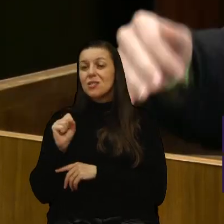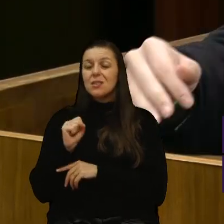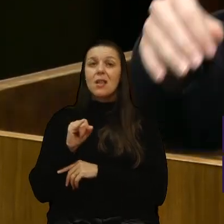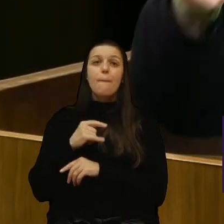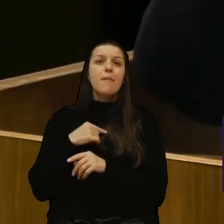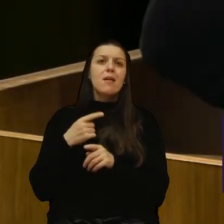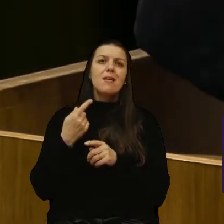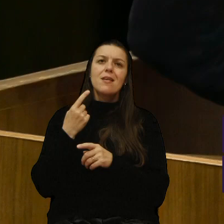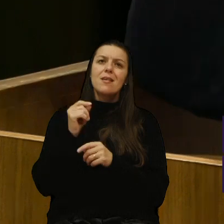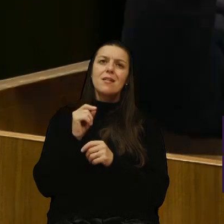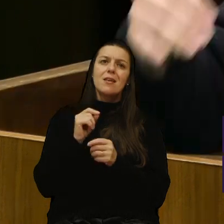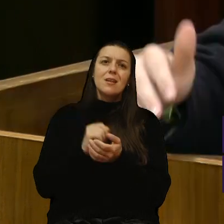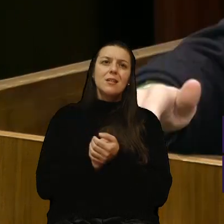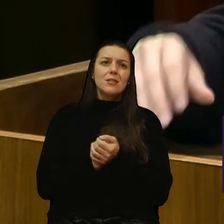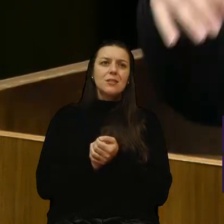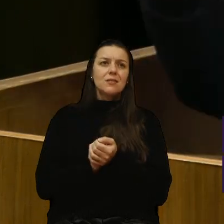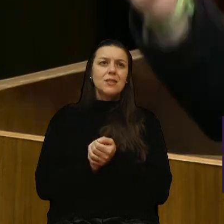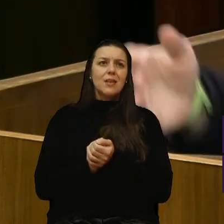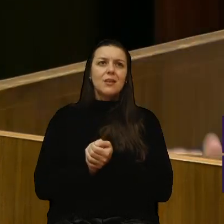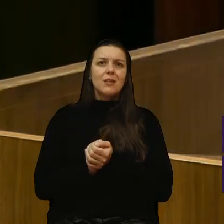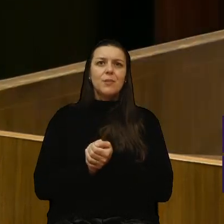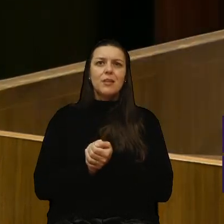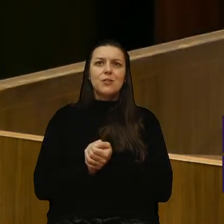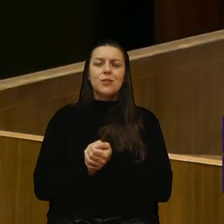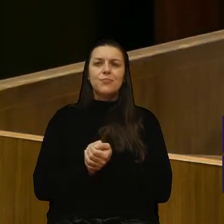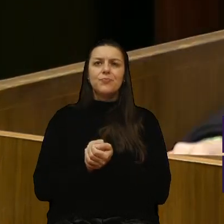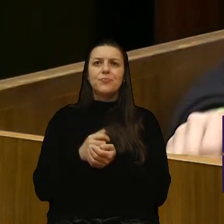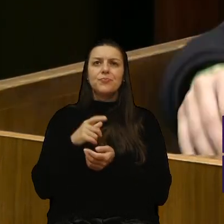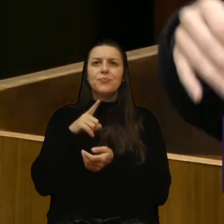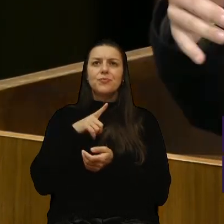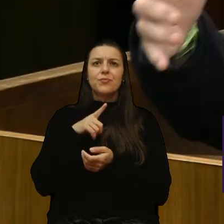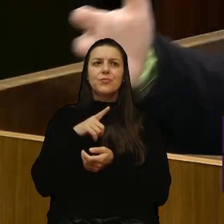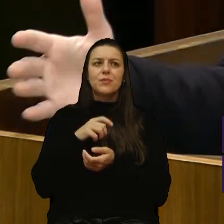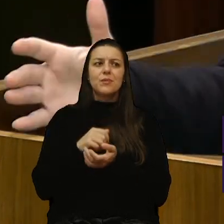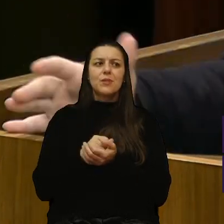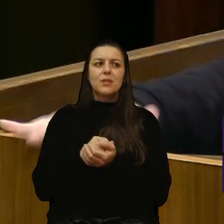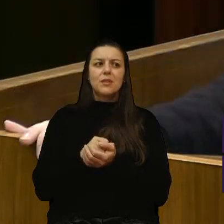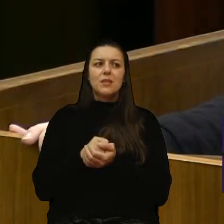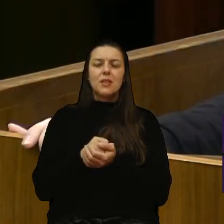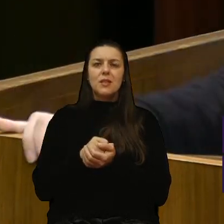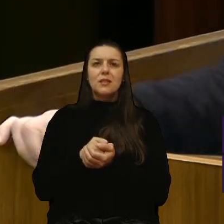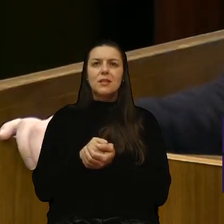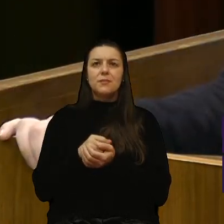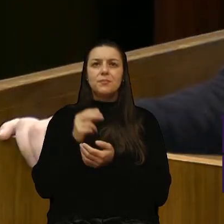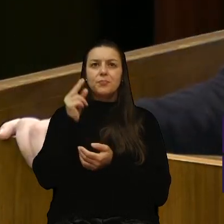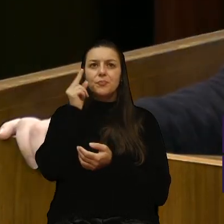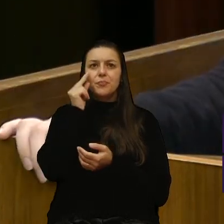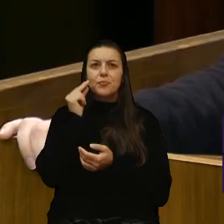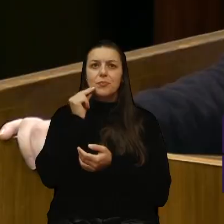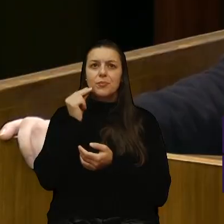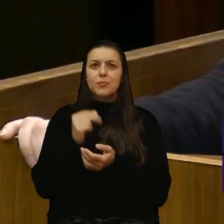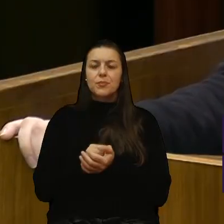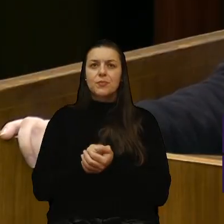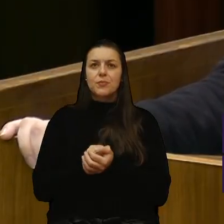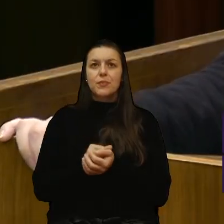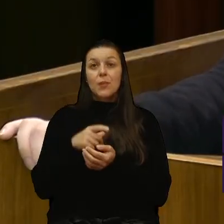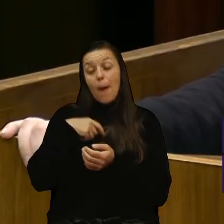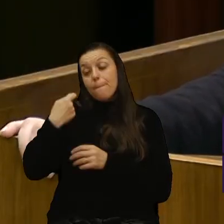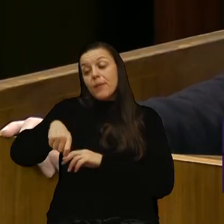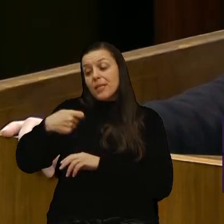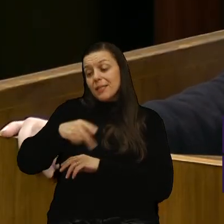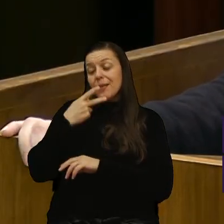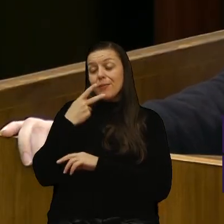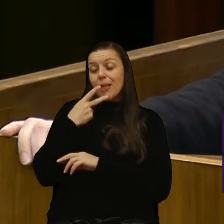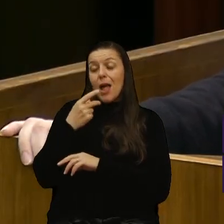a ciência, a gente referencia a pesquisa, a gente não cansa de dizer isso. E, para muitos colegas, né, isso precisa ser dito